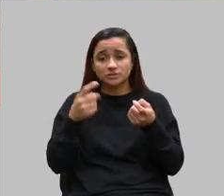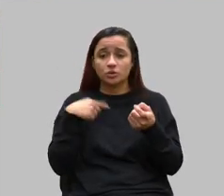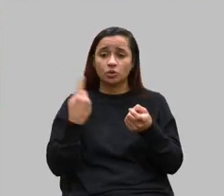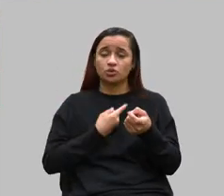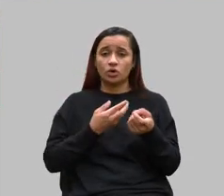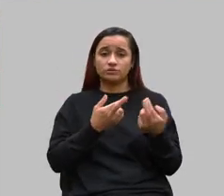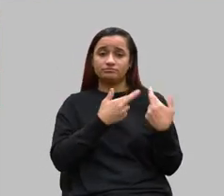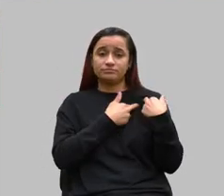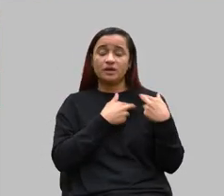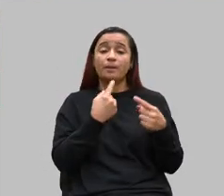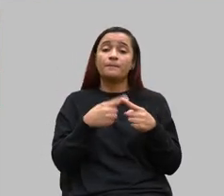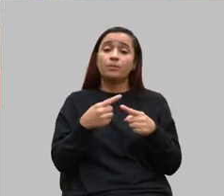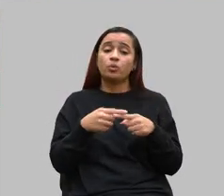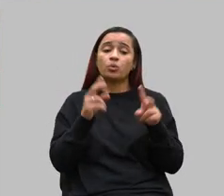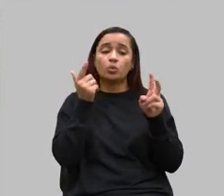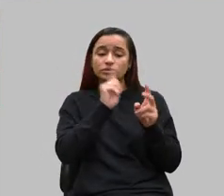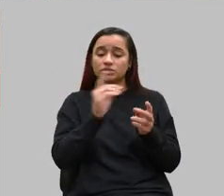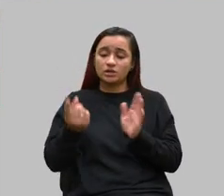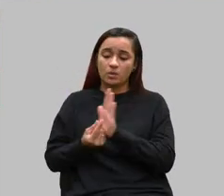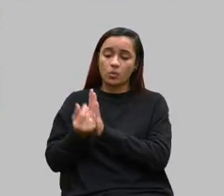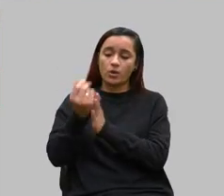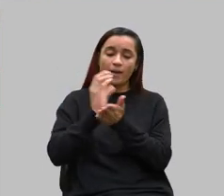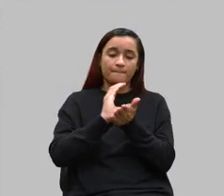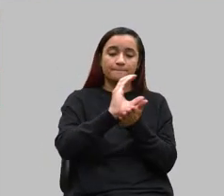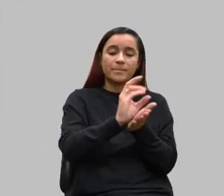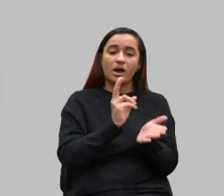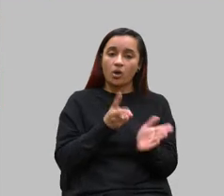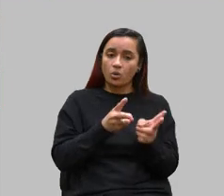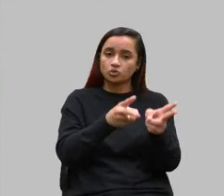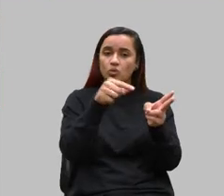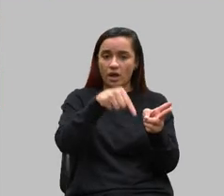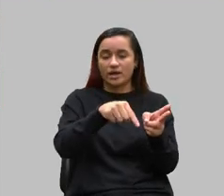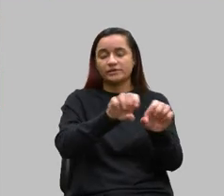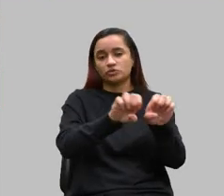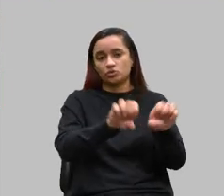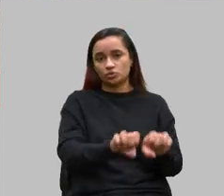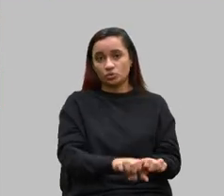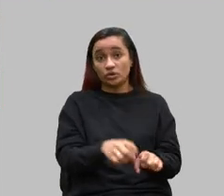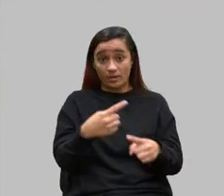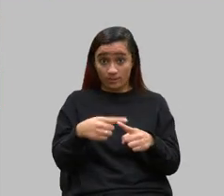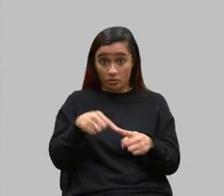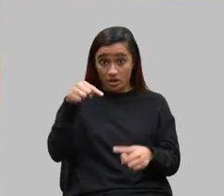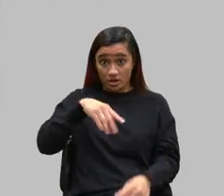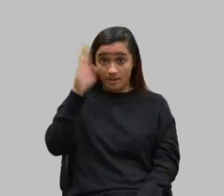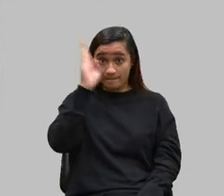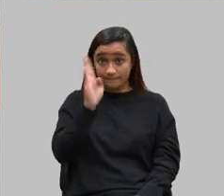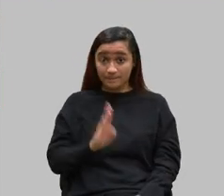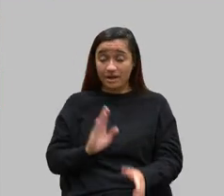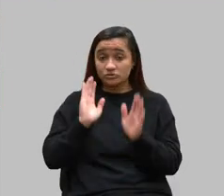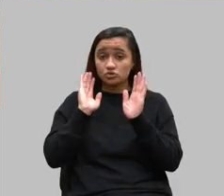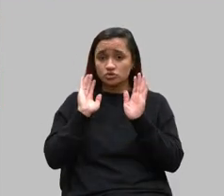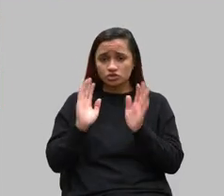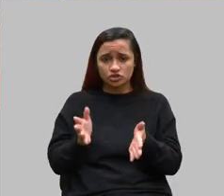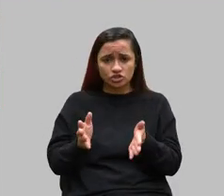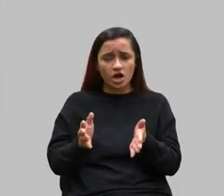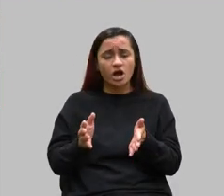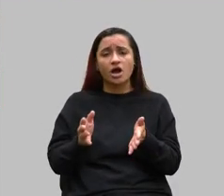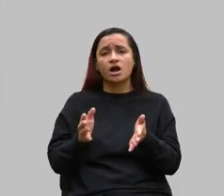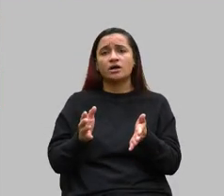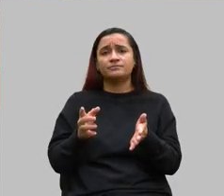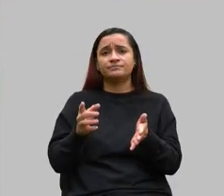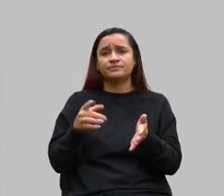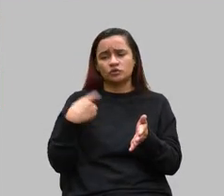sentido de manter essas verbas na infraestrutura isso porque o Brasil já foi batido aqui o Brasil tem